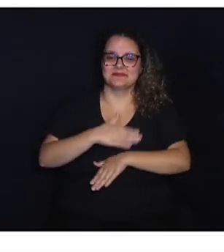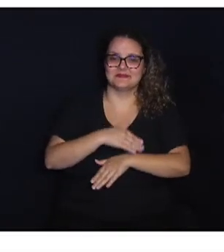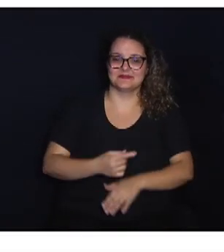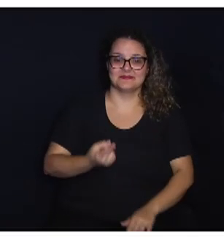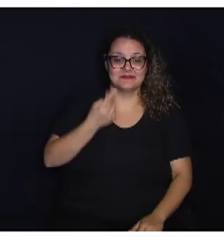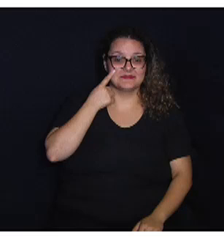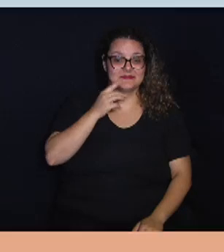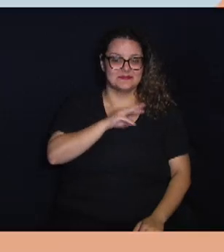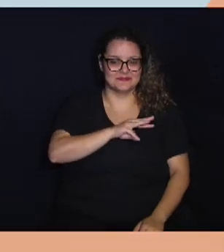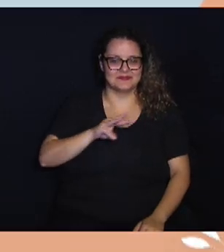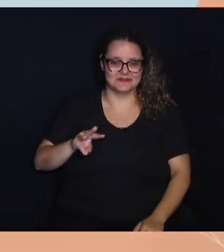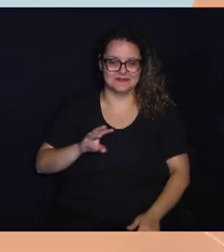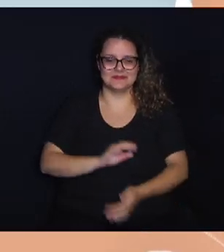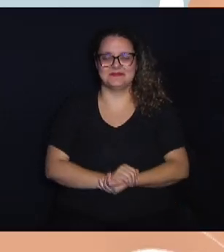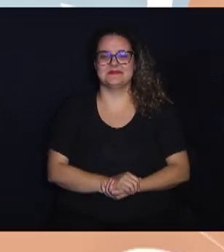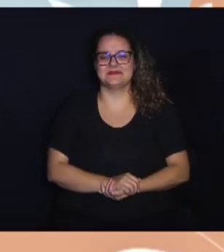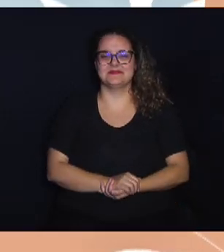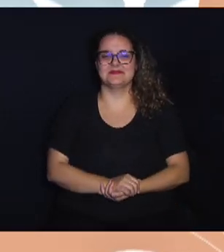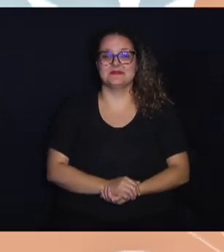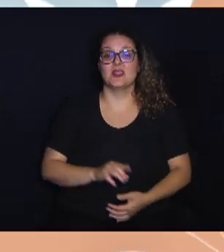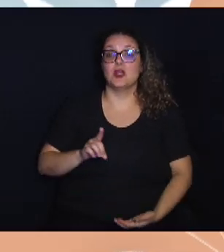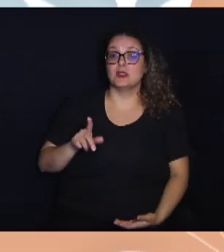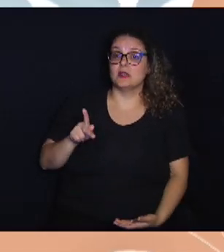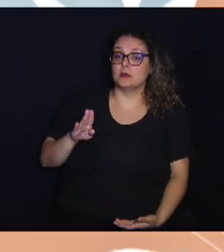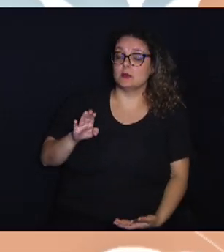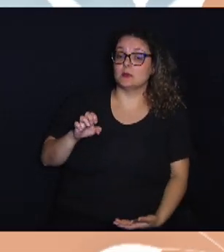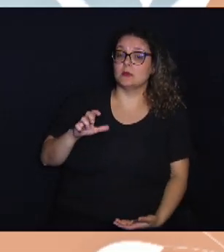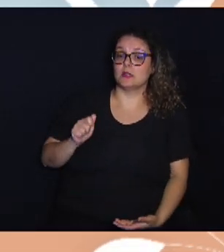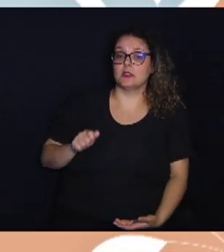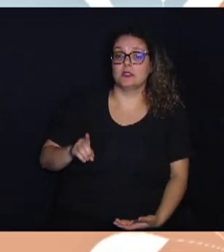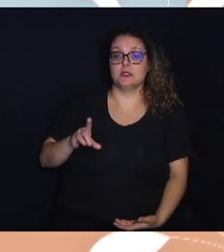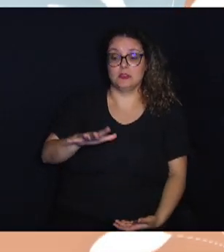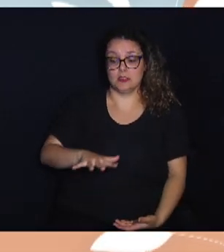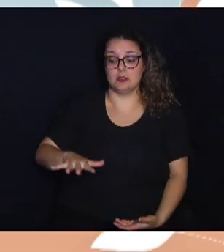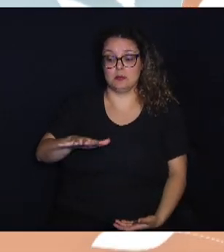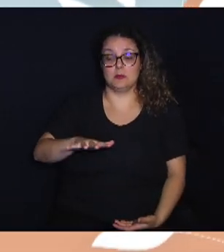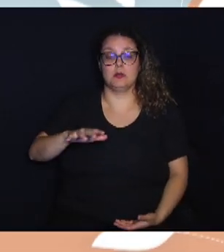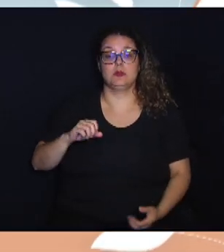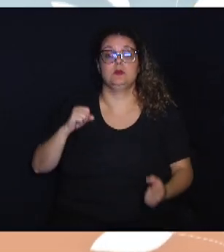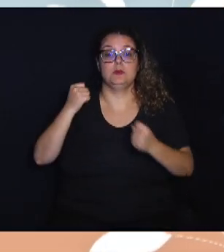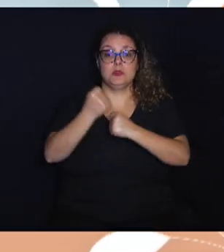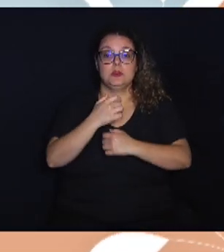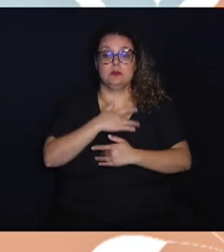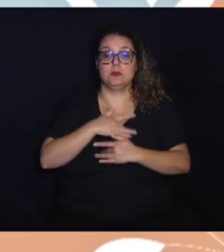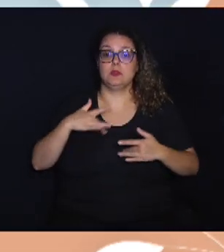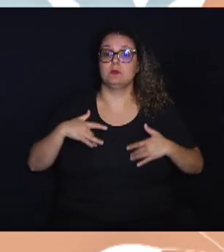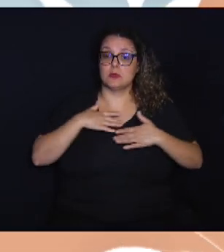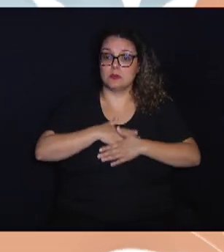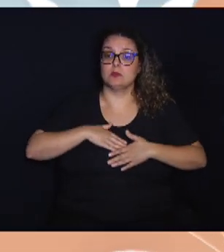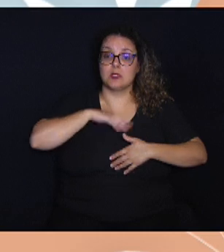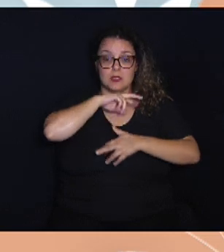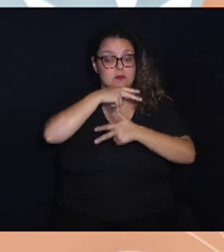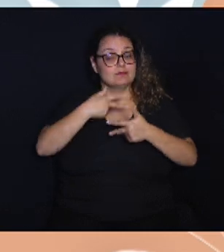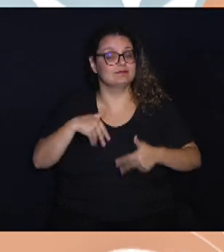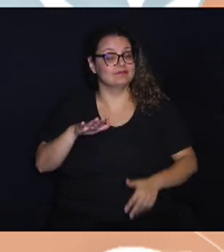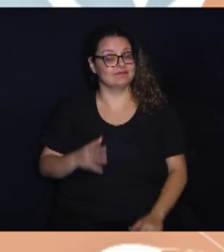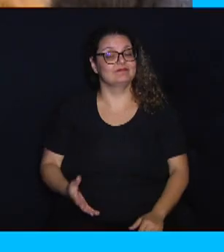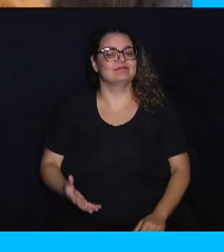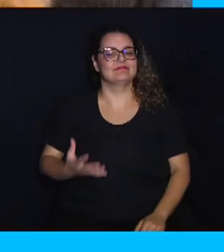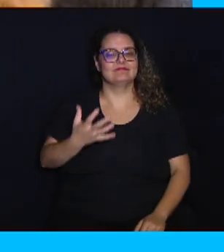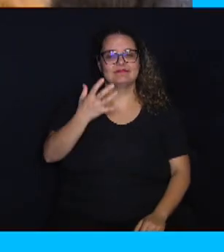site que está na tela. O DPBEA, Departamento de Proteção e Bem-Estar Animal, tem mais bichinhos